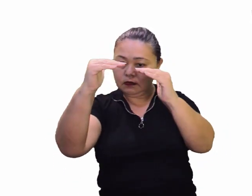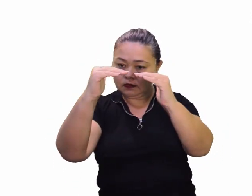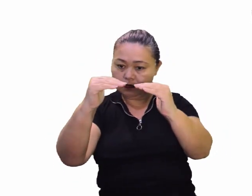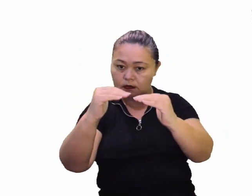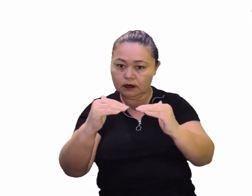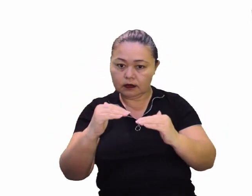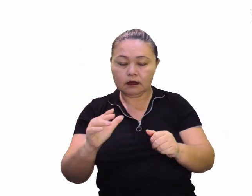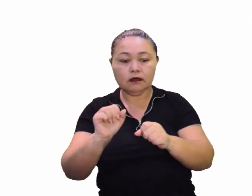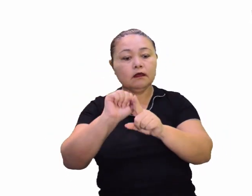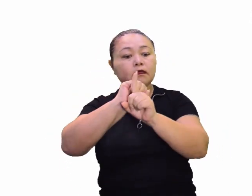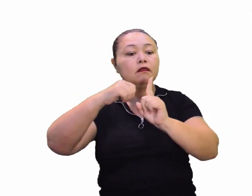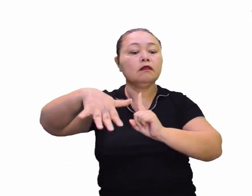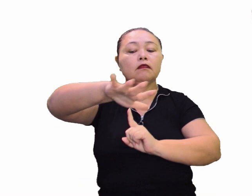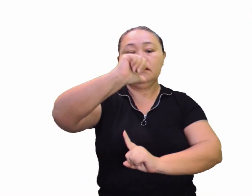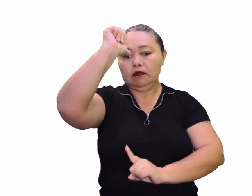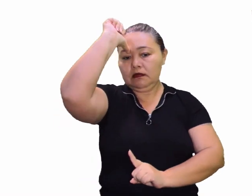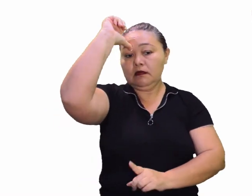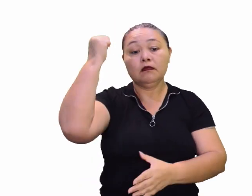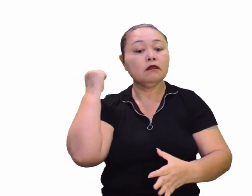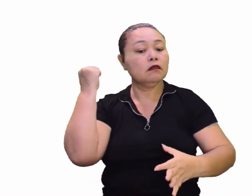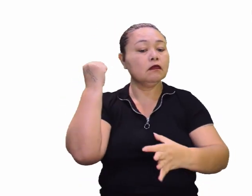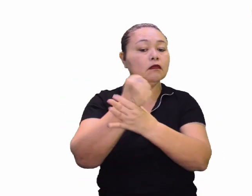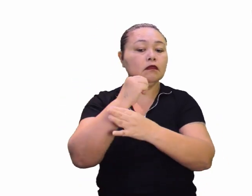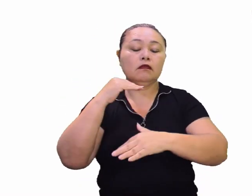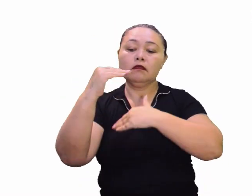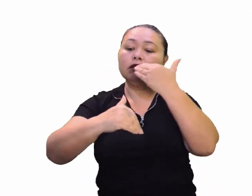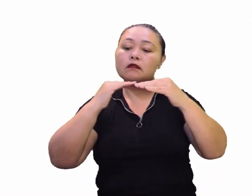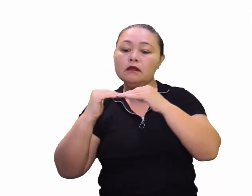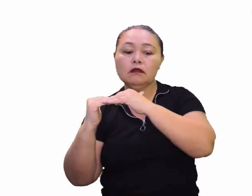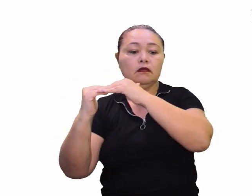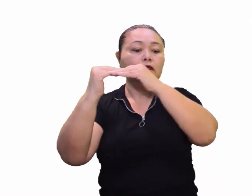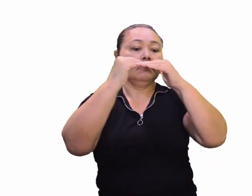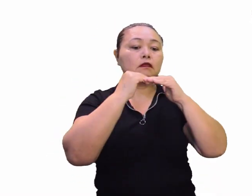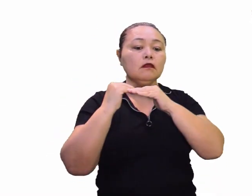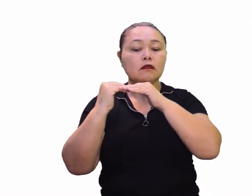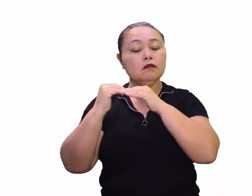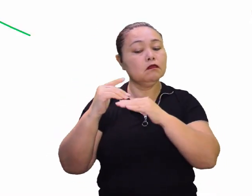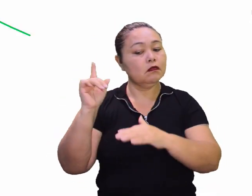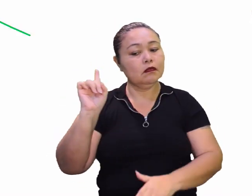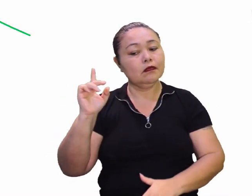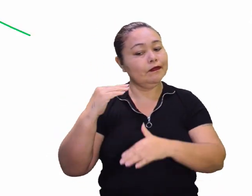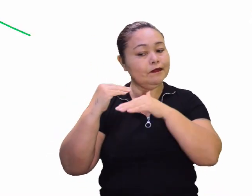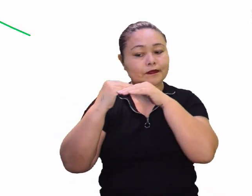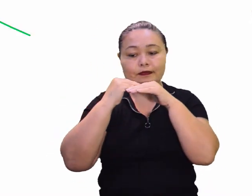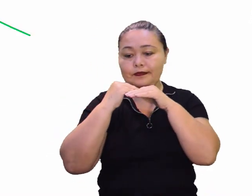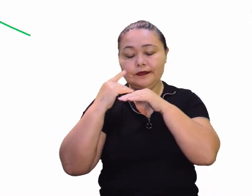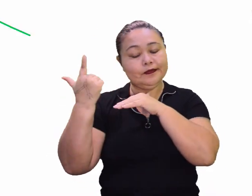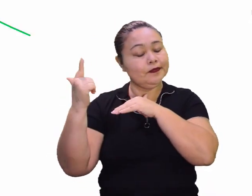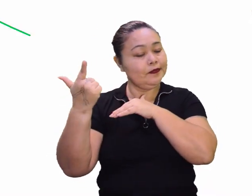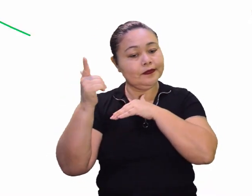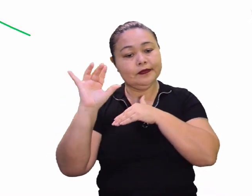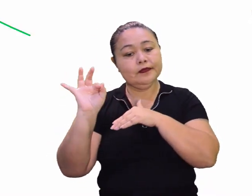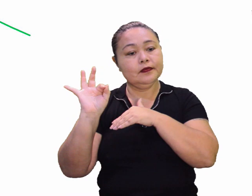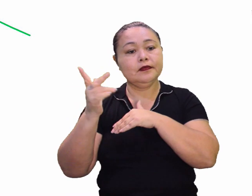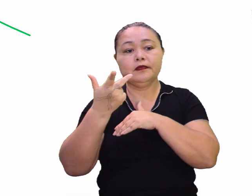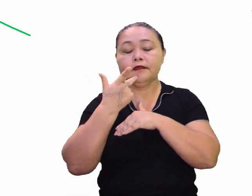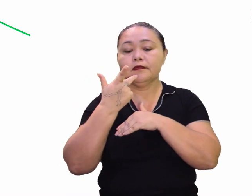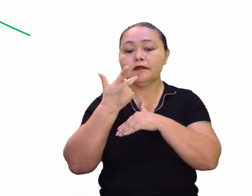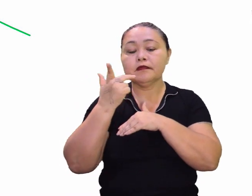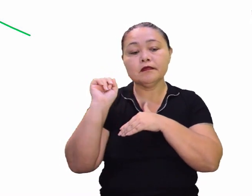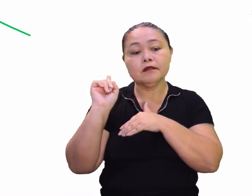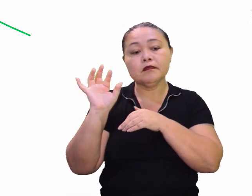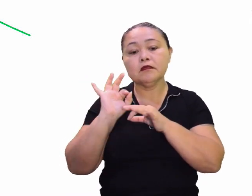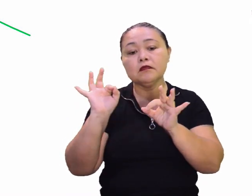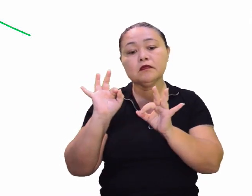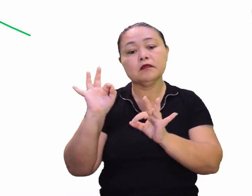castas, a sociedade indiana garantiu o desenvolvimento igualitário. Mostra isso aqui, ó. Está igualitário, a gente não falou? Então, Rogério, sem